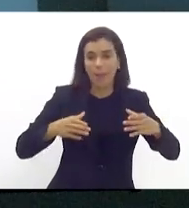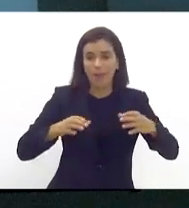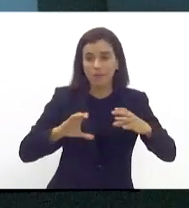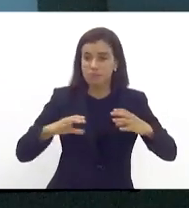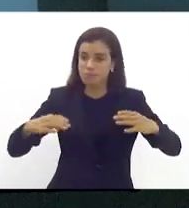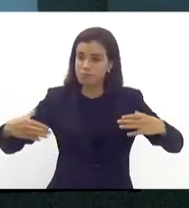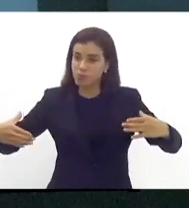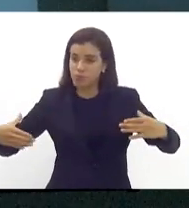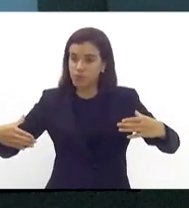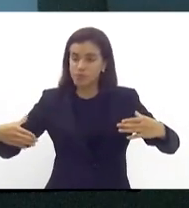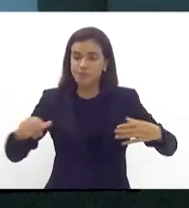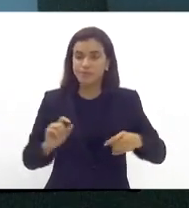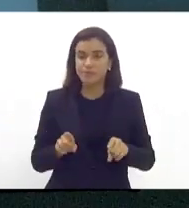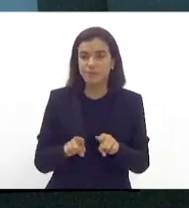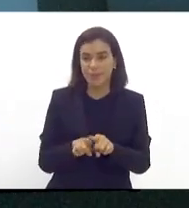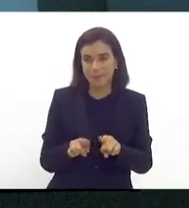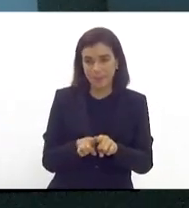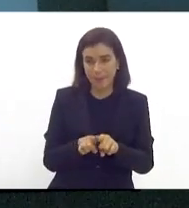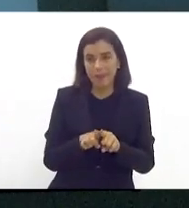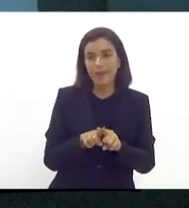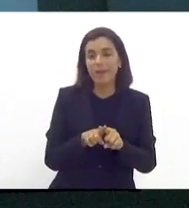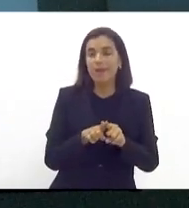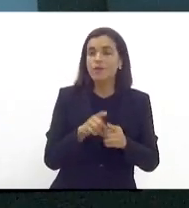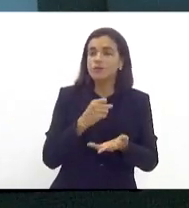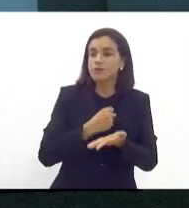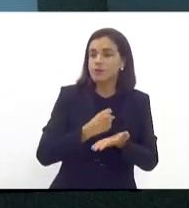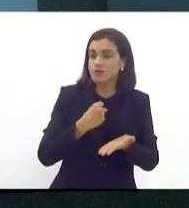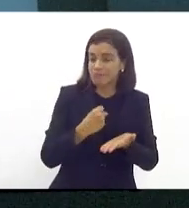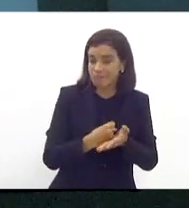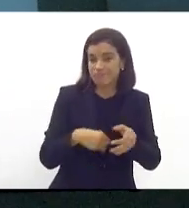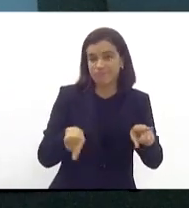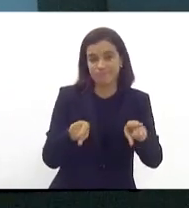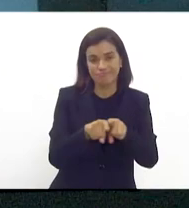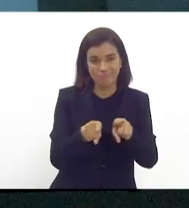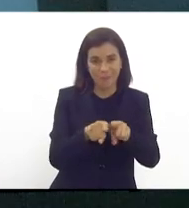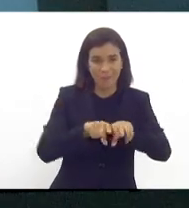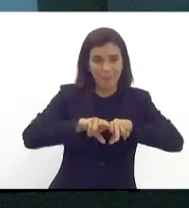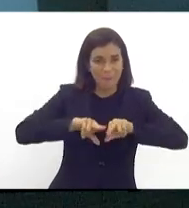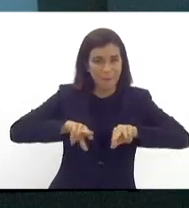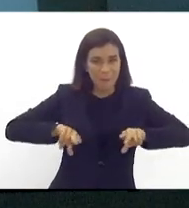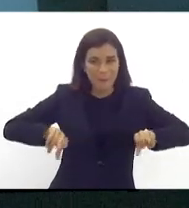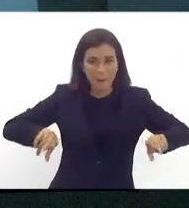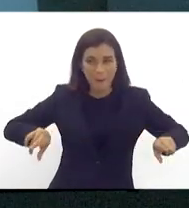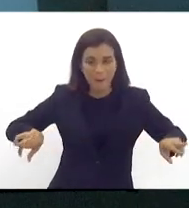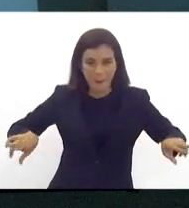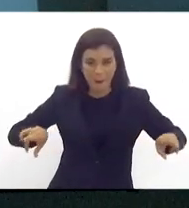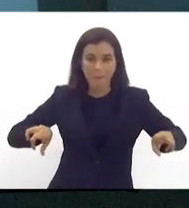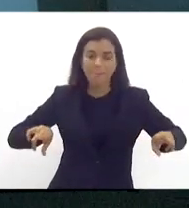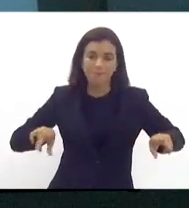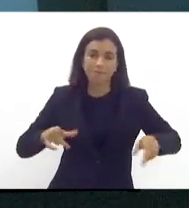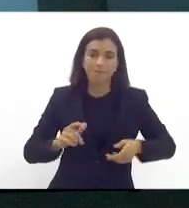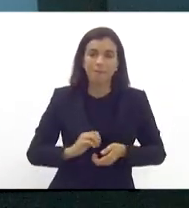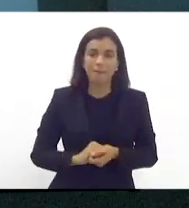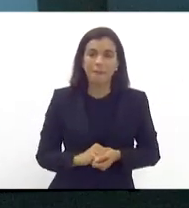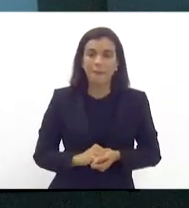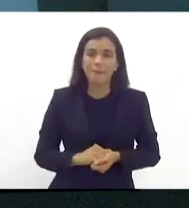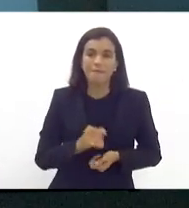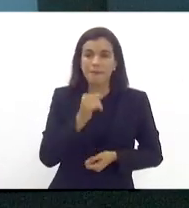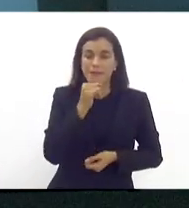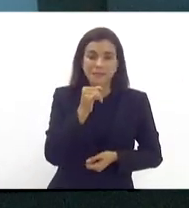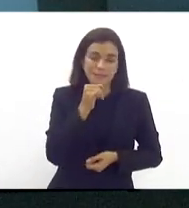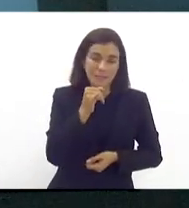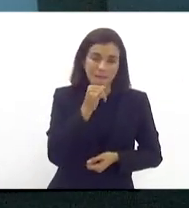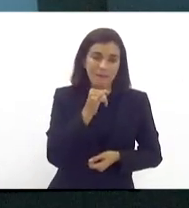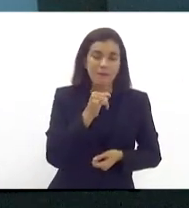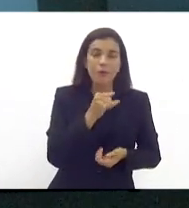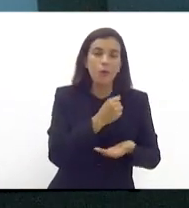porte e os planos os contratos também são diversificados bastante diversificados tanto na sua